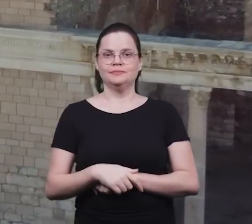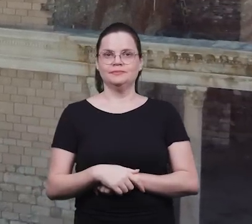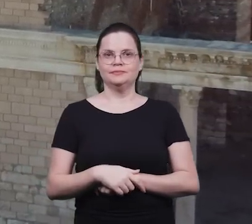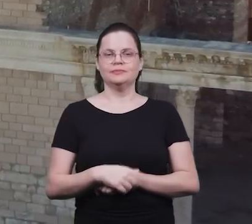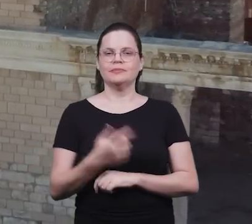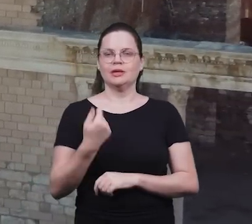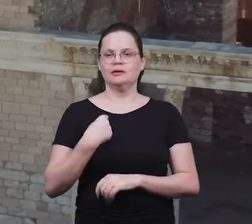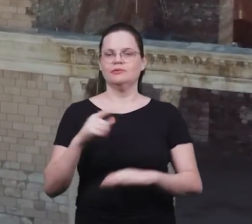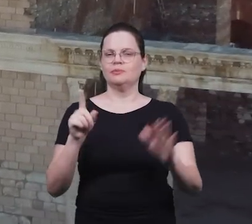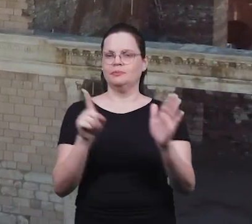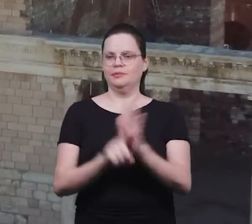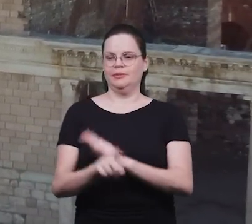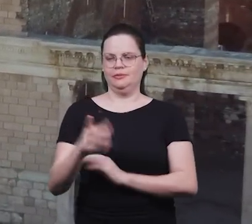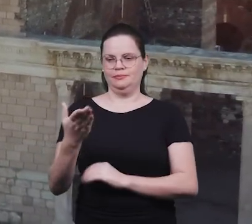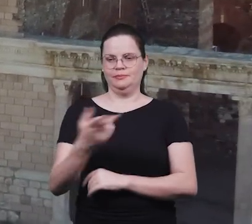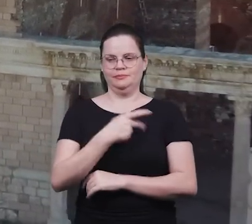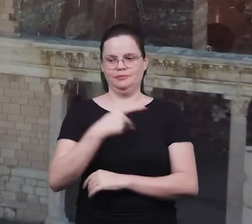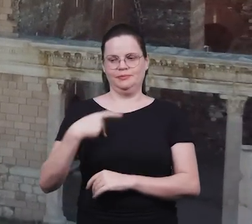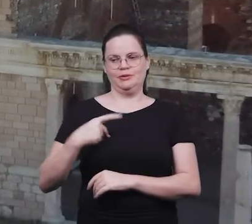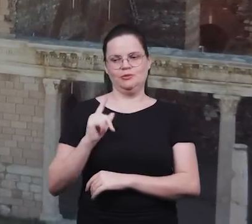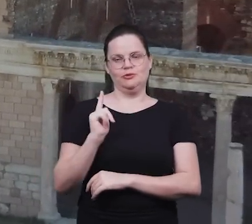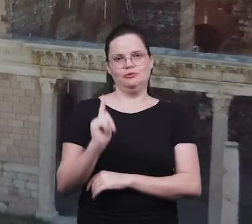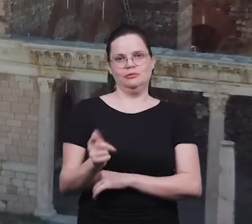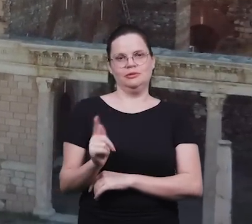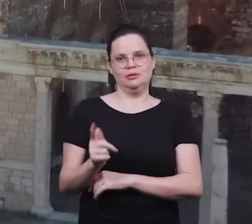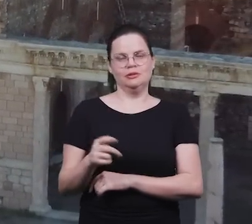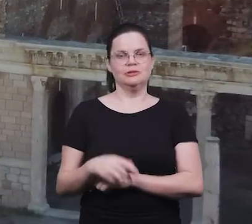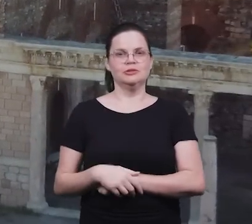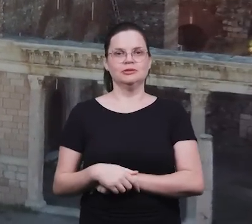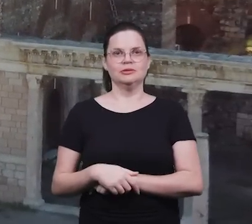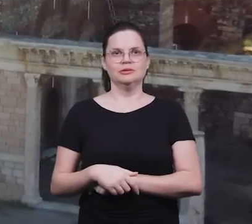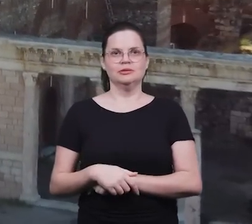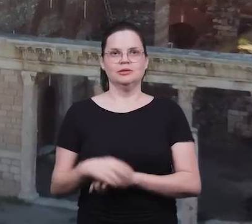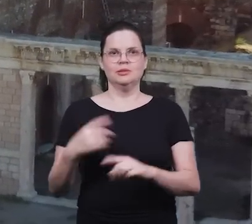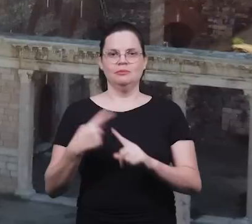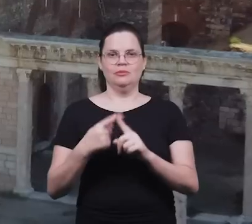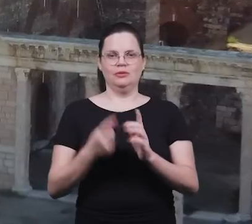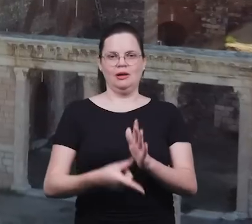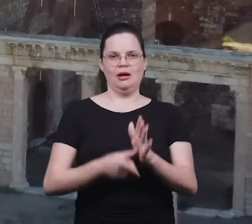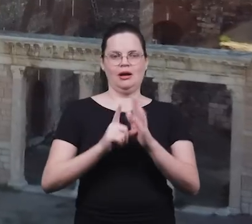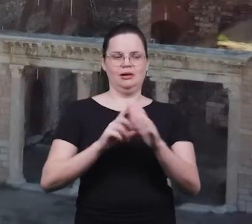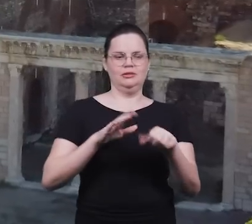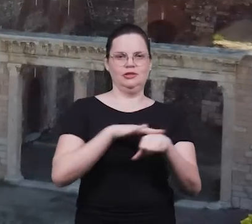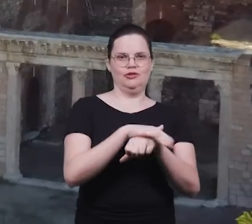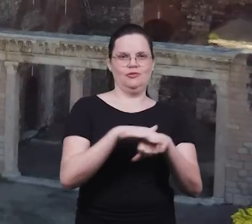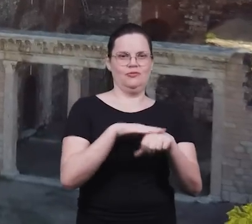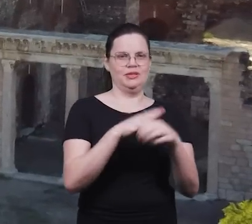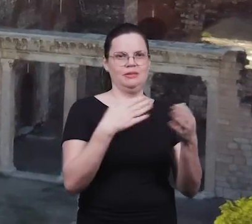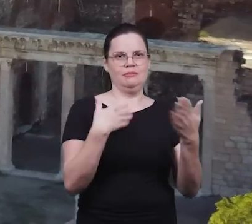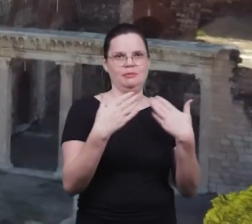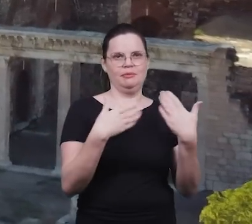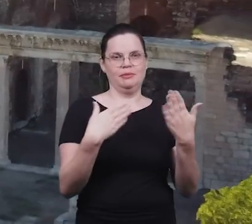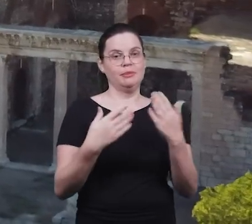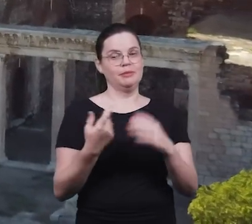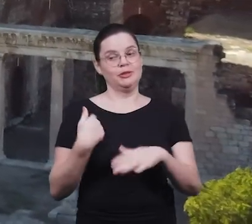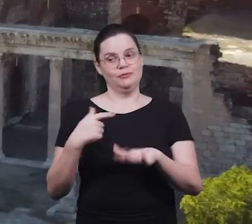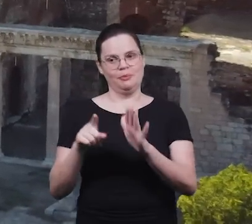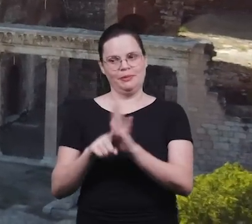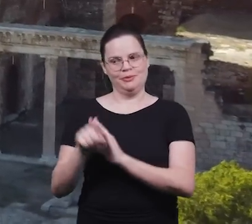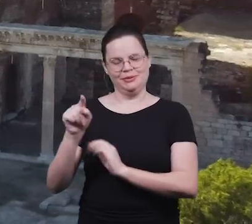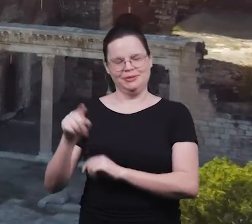Gedeu, que é resultante de uma conversa que a gente teve aqui um pouquinho antes de começar o programa, e a pergunta é a seguinte: qual é